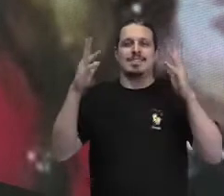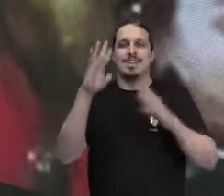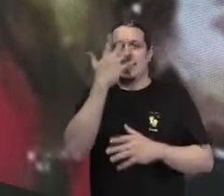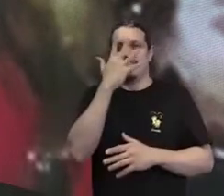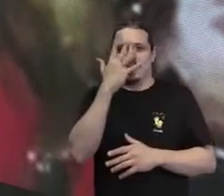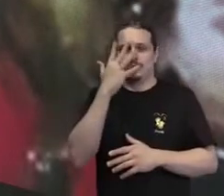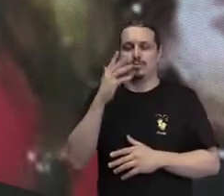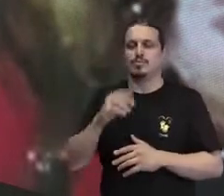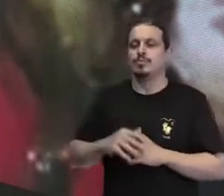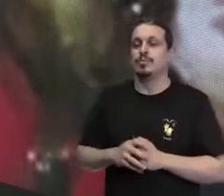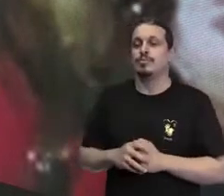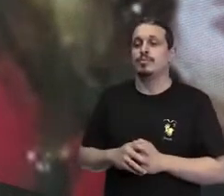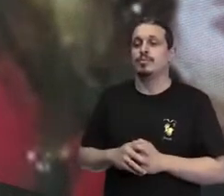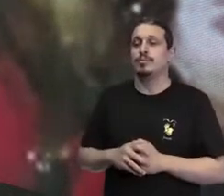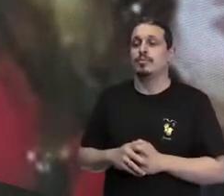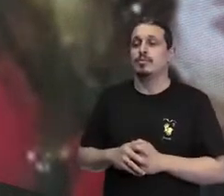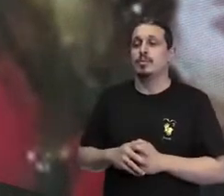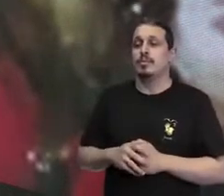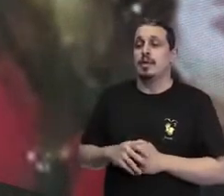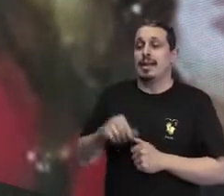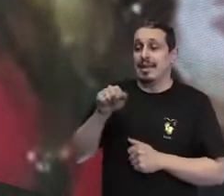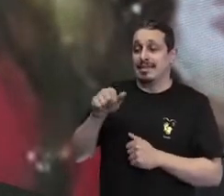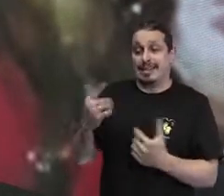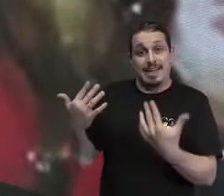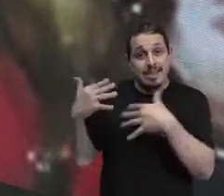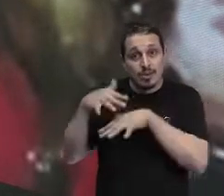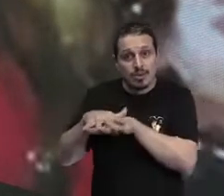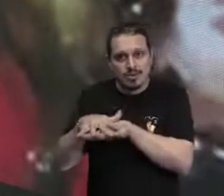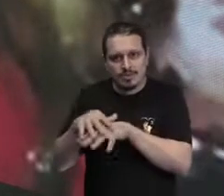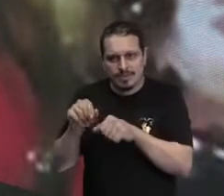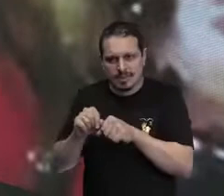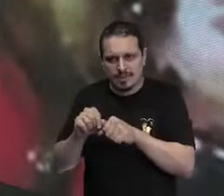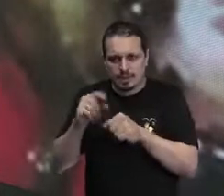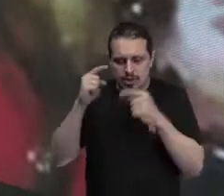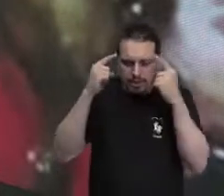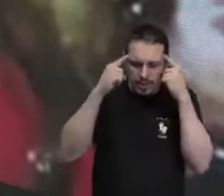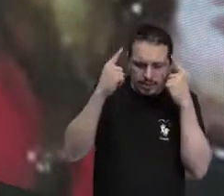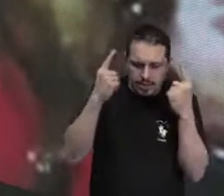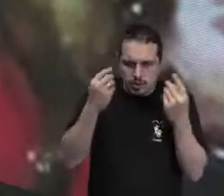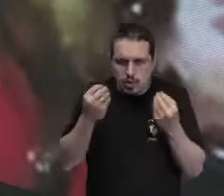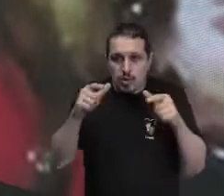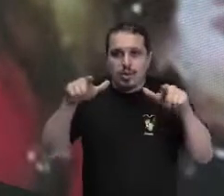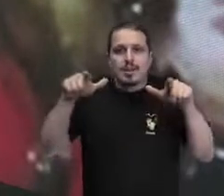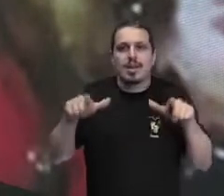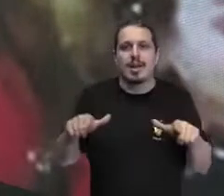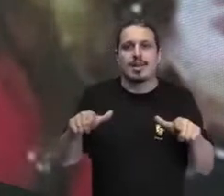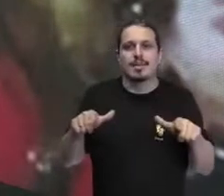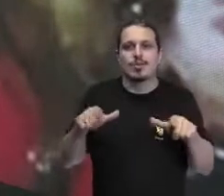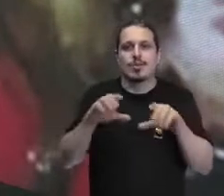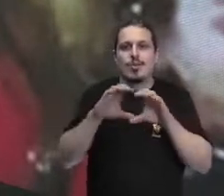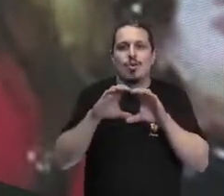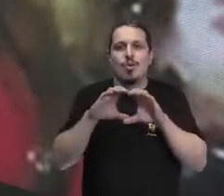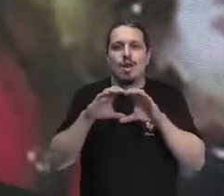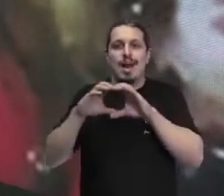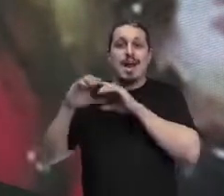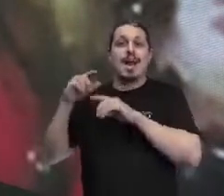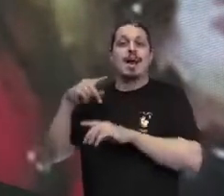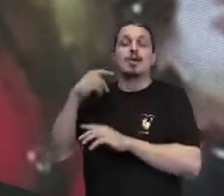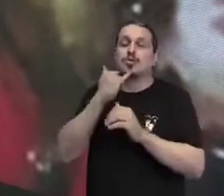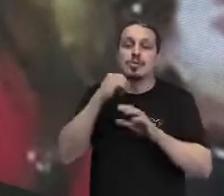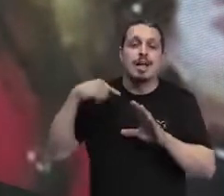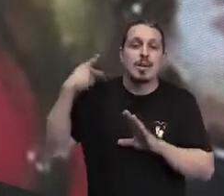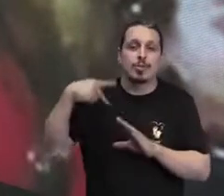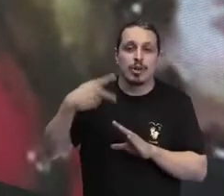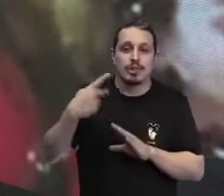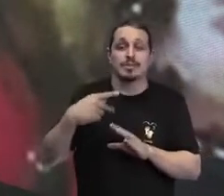vamos tentar fazer um bloquinho inclusivo? Vamos. A gente conseguiu um espaço na Câmara Municipal de São Paulo, porque lá tinha